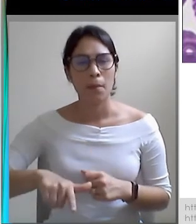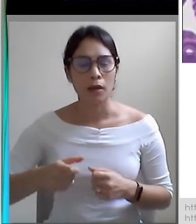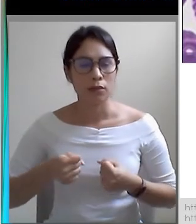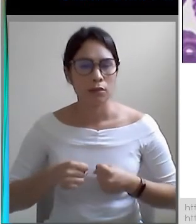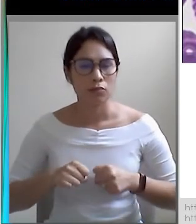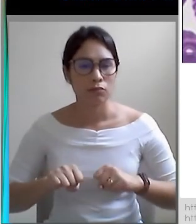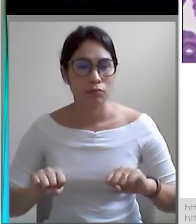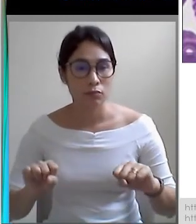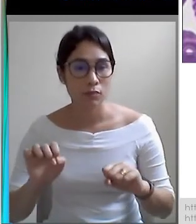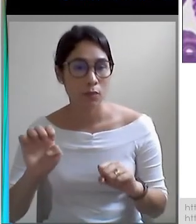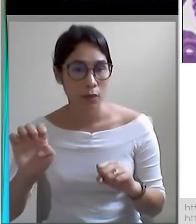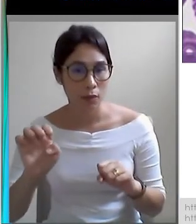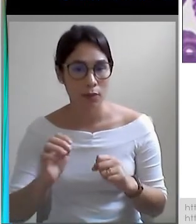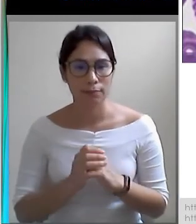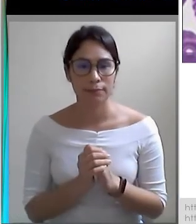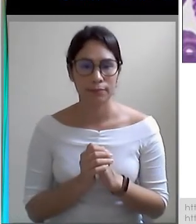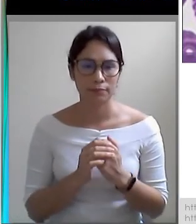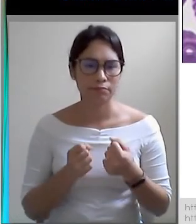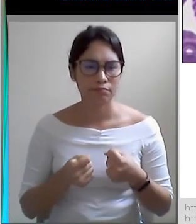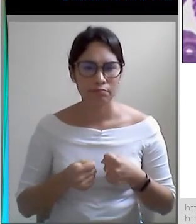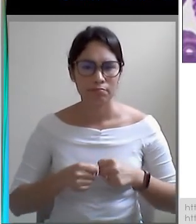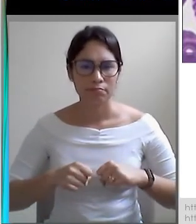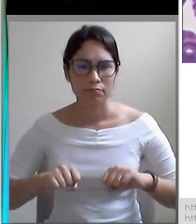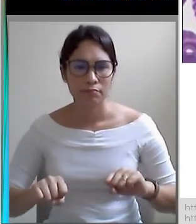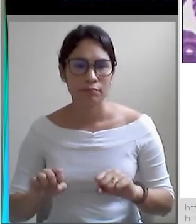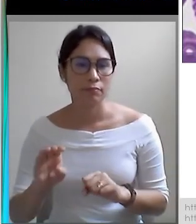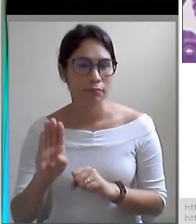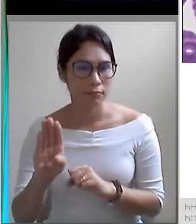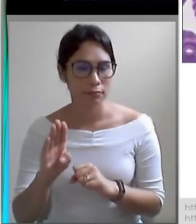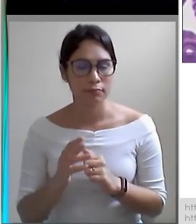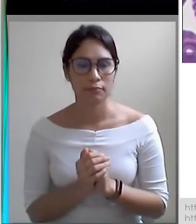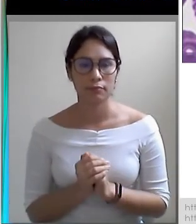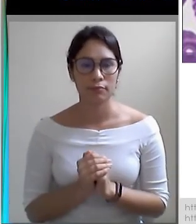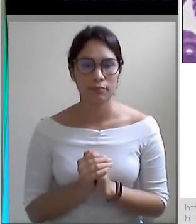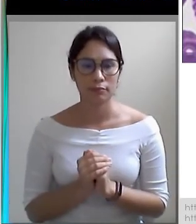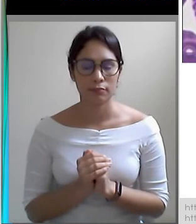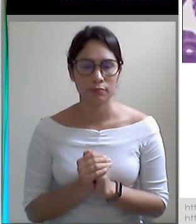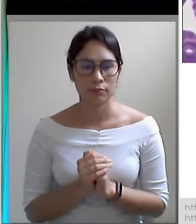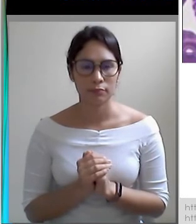os eosinófilos e os basófilos,